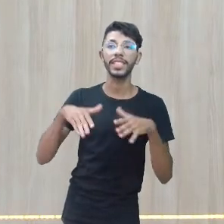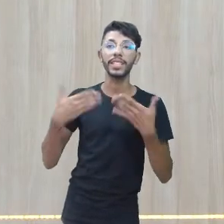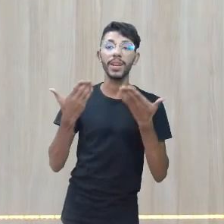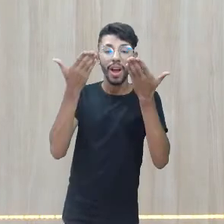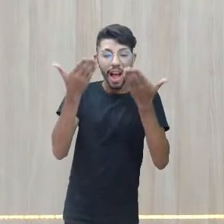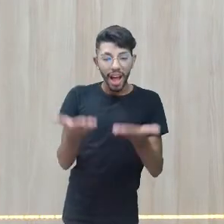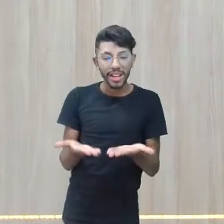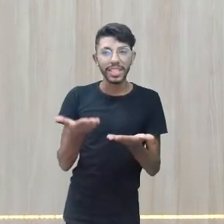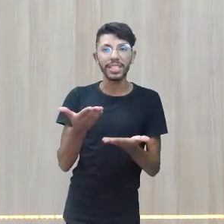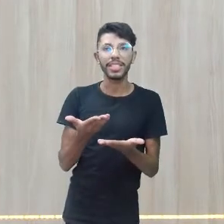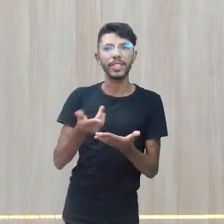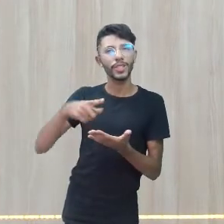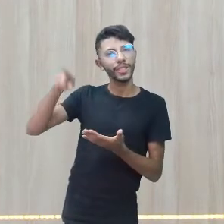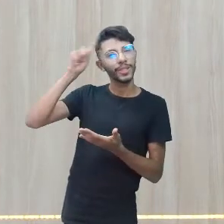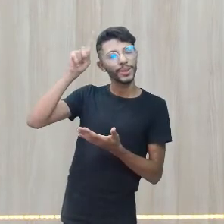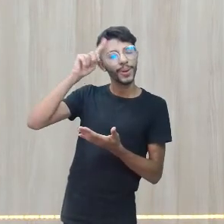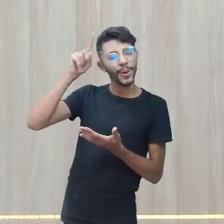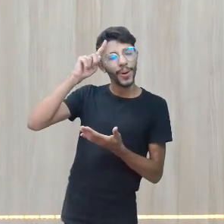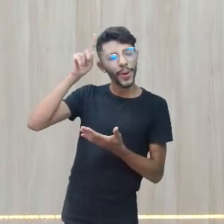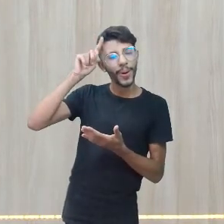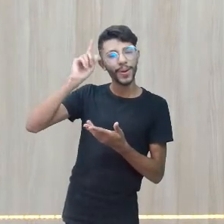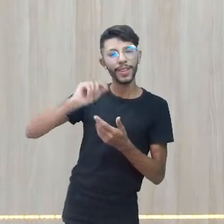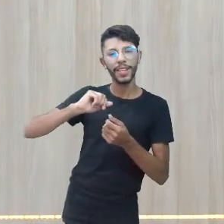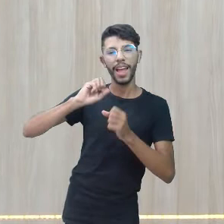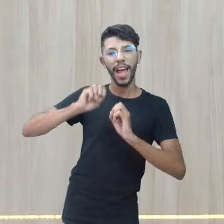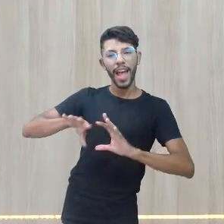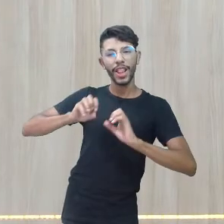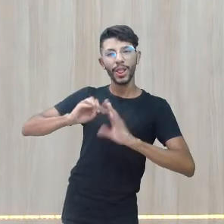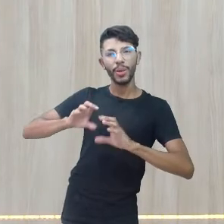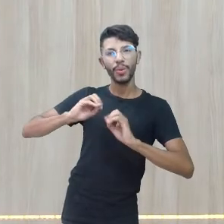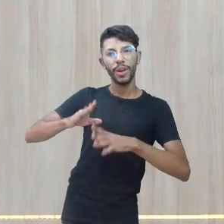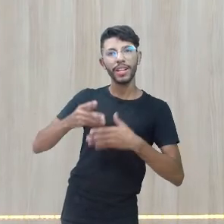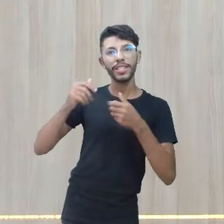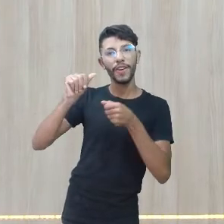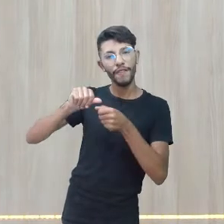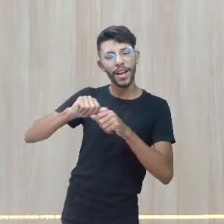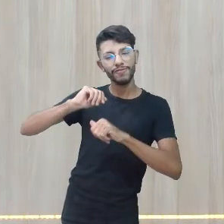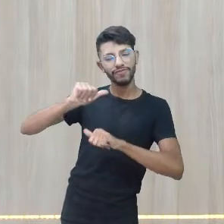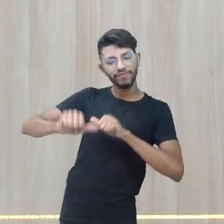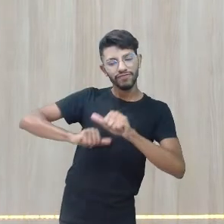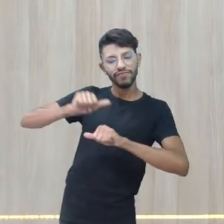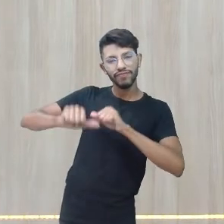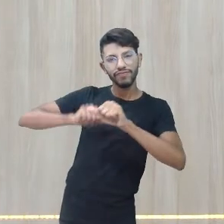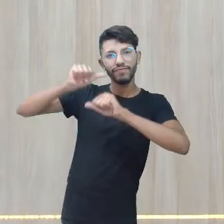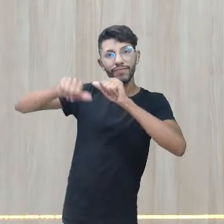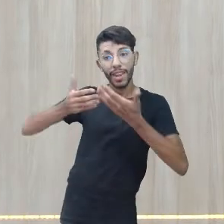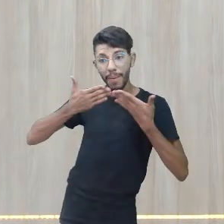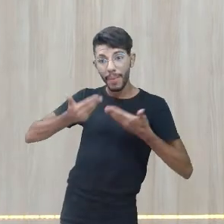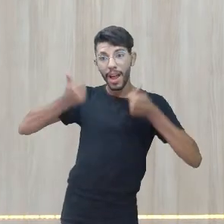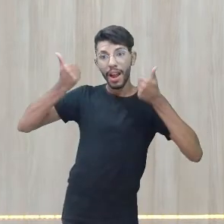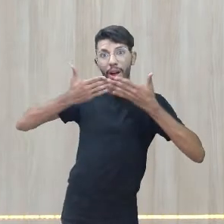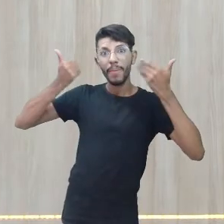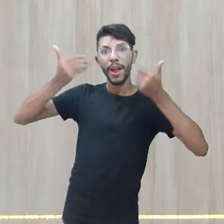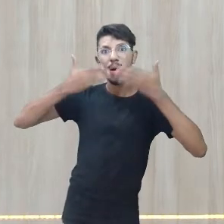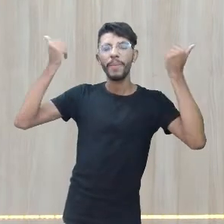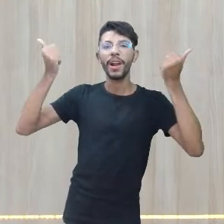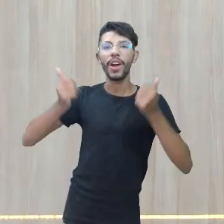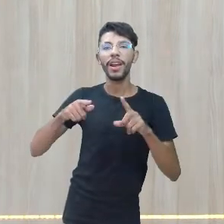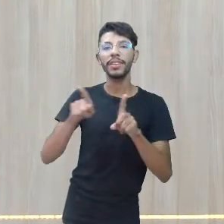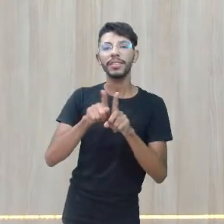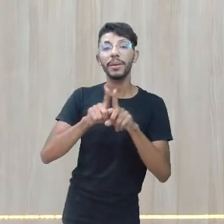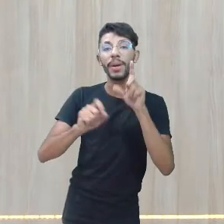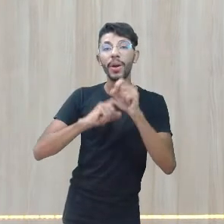a cada dia a educação vem sendo feita, vem sendo modificada, vem sendo melhorada. E a importância